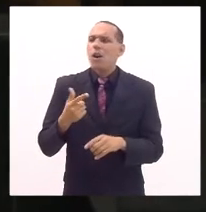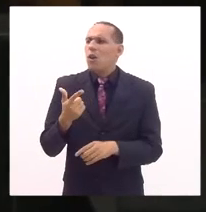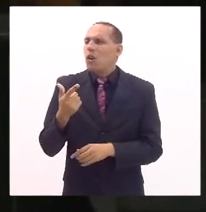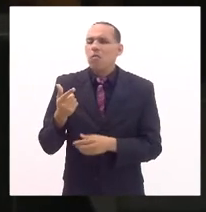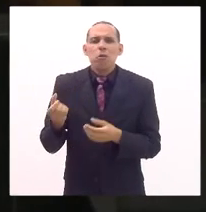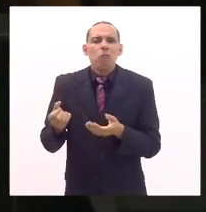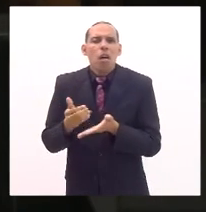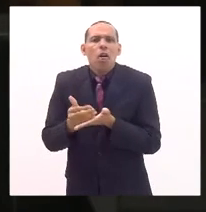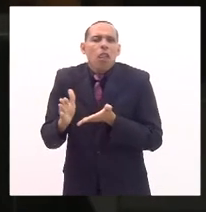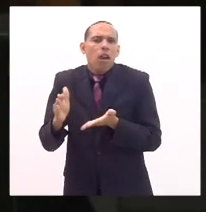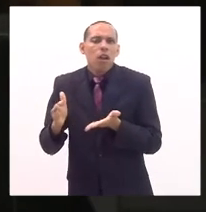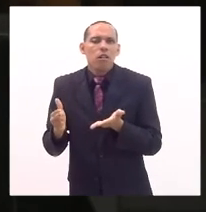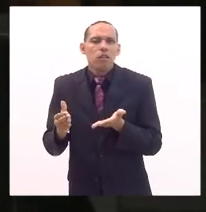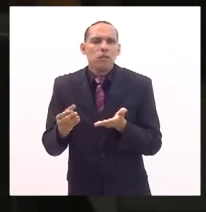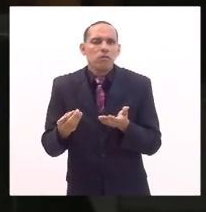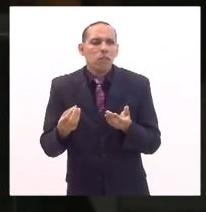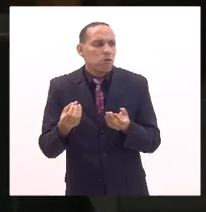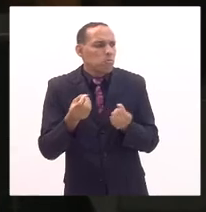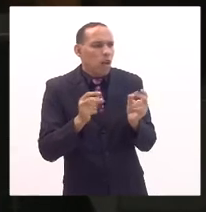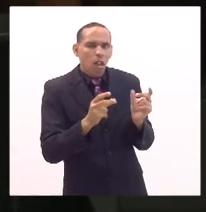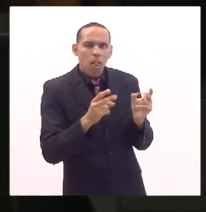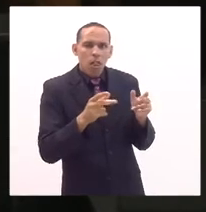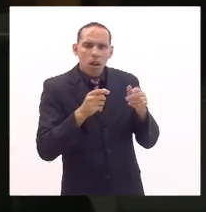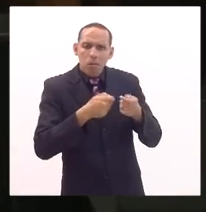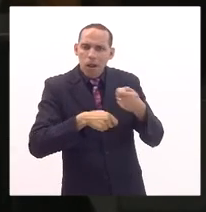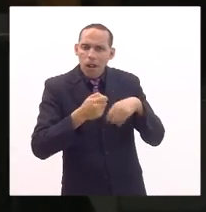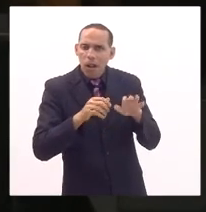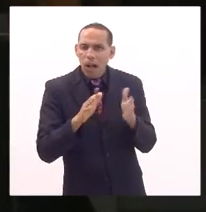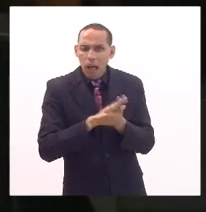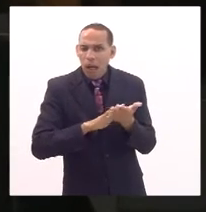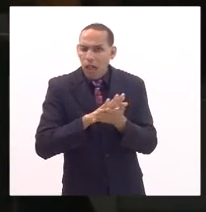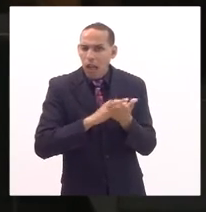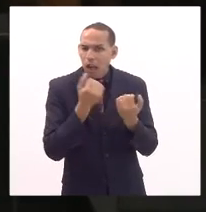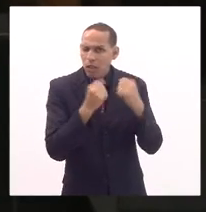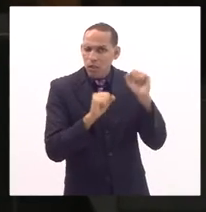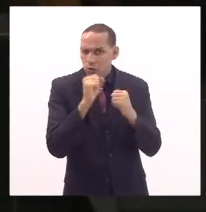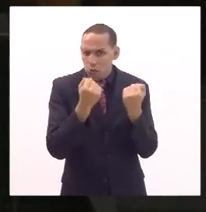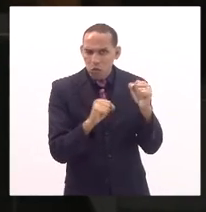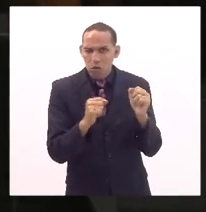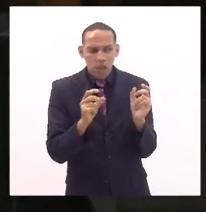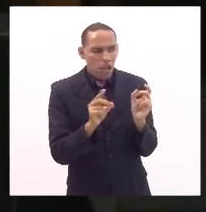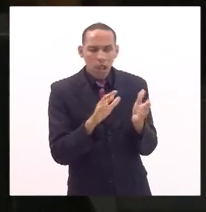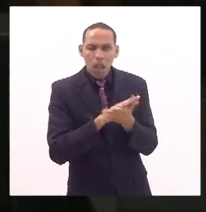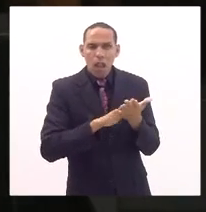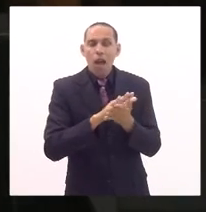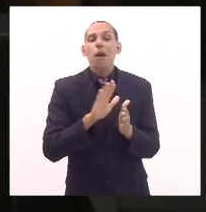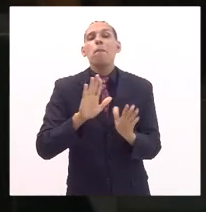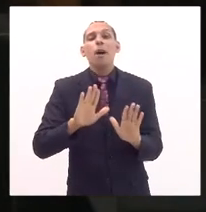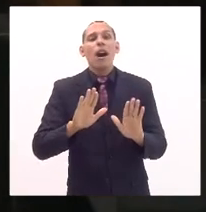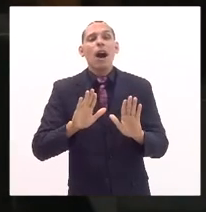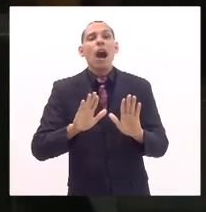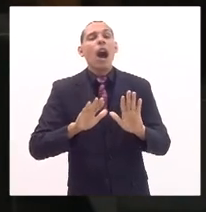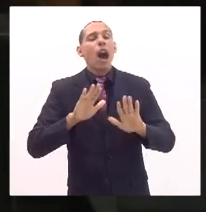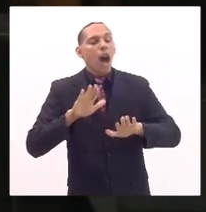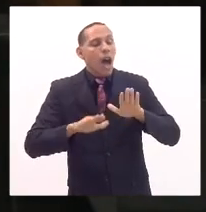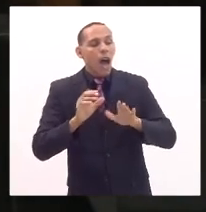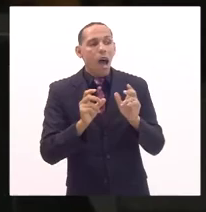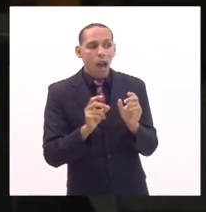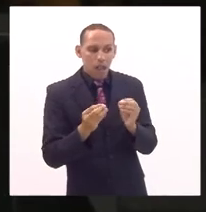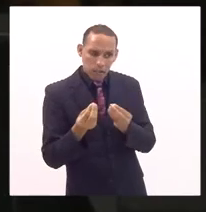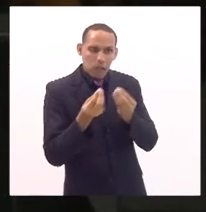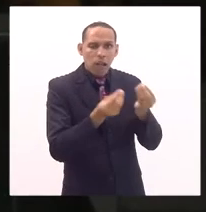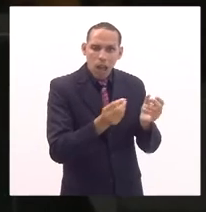botar no mercado e quando bota inclusive para indústria e também o gás